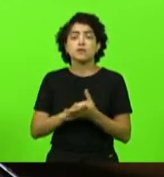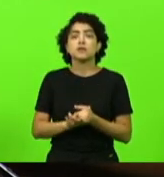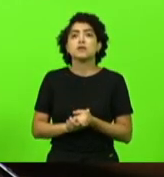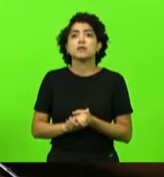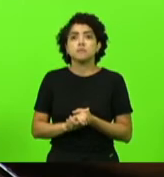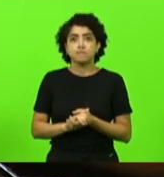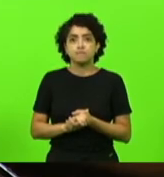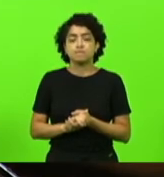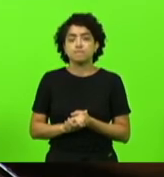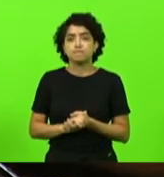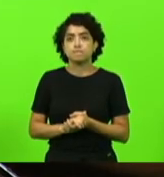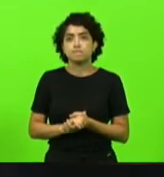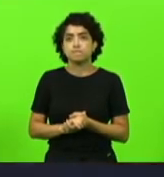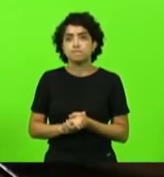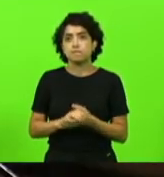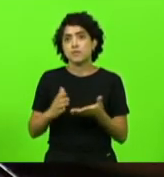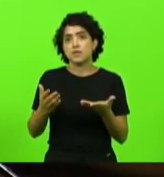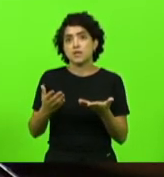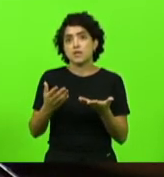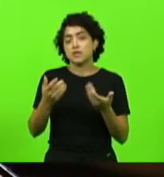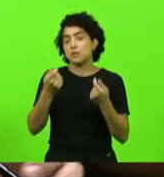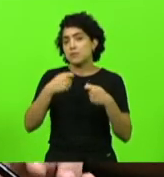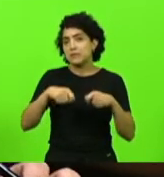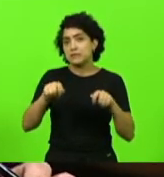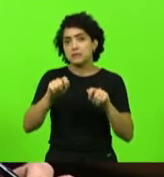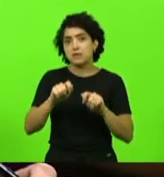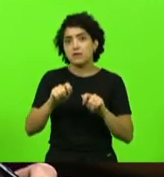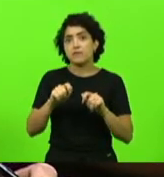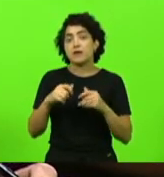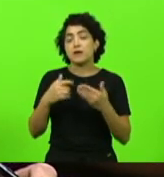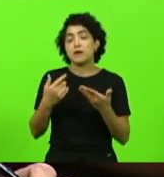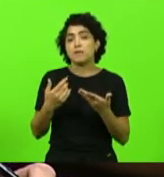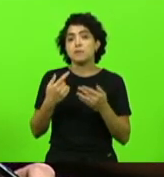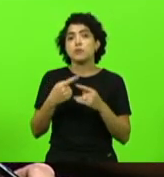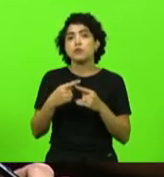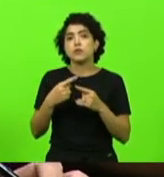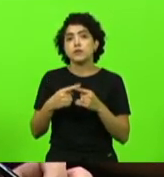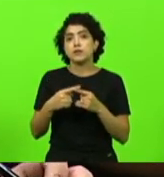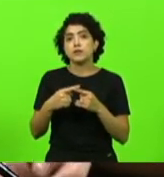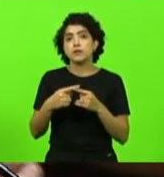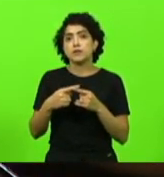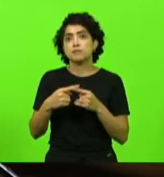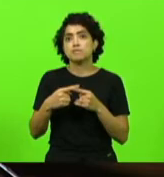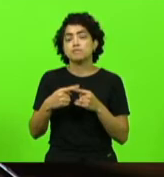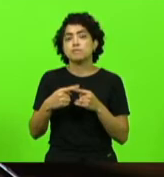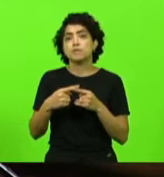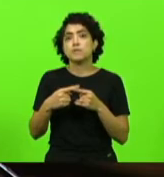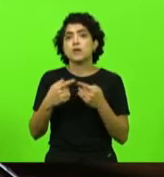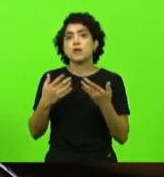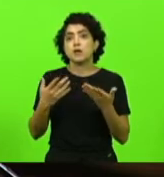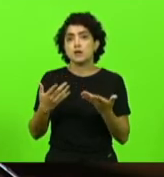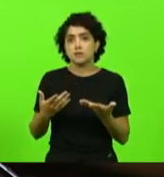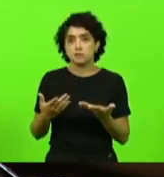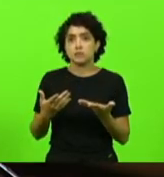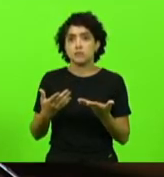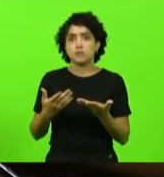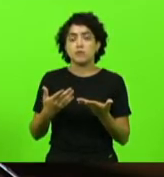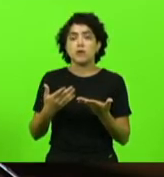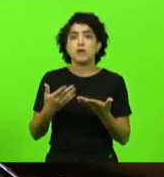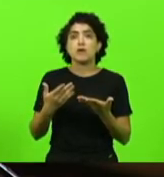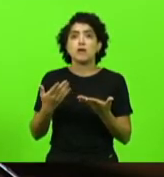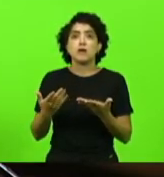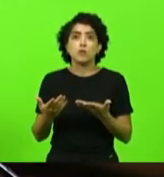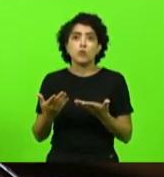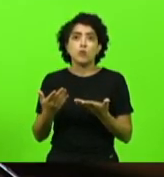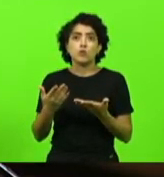nas nossas mentes. Não deveria ser assim, porque o lento, antigo e sempre